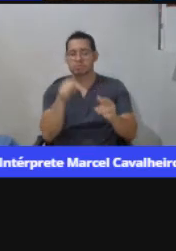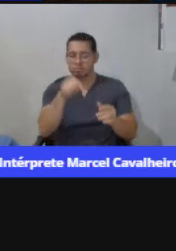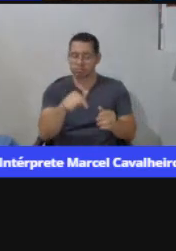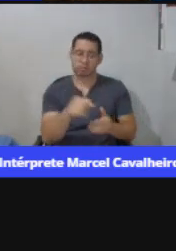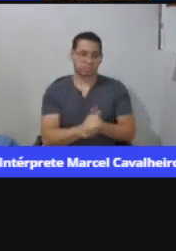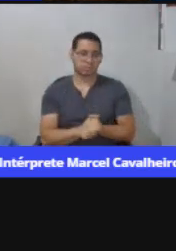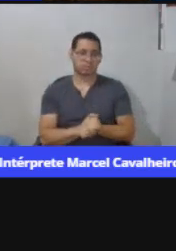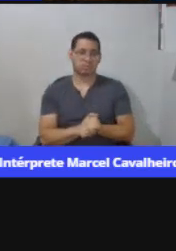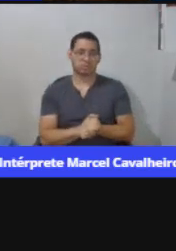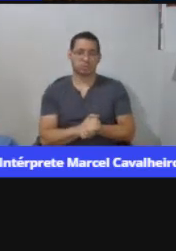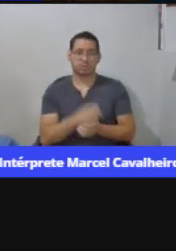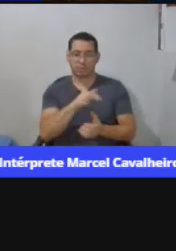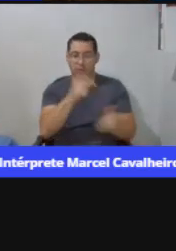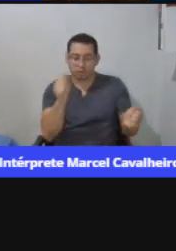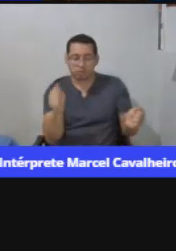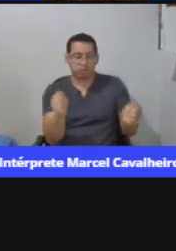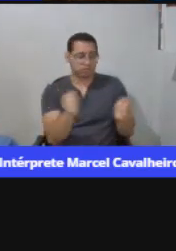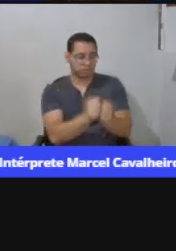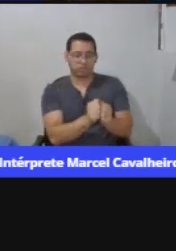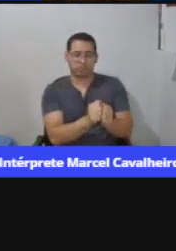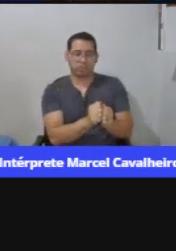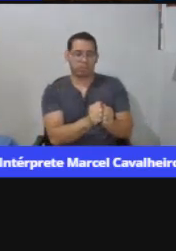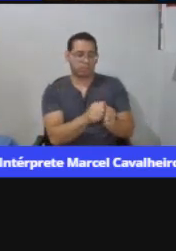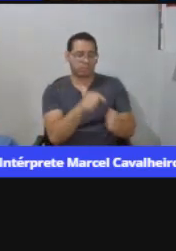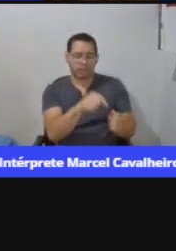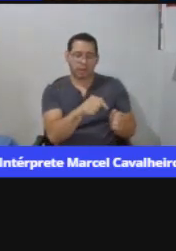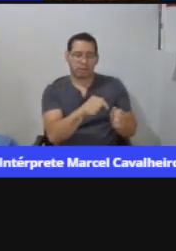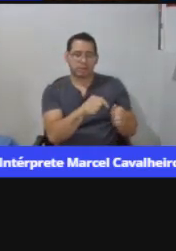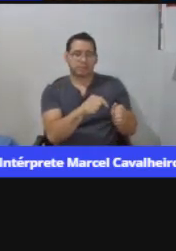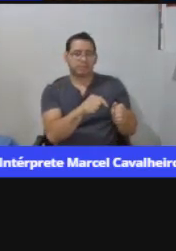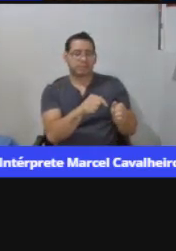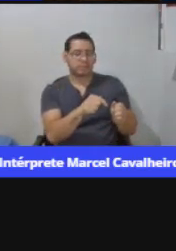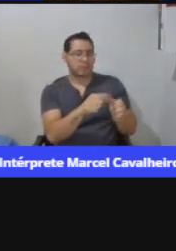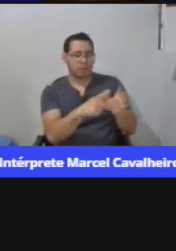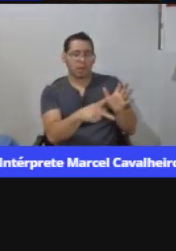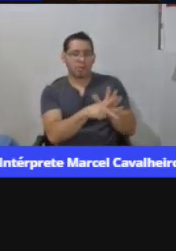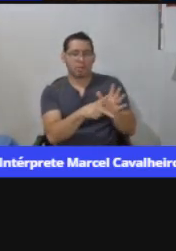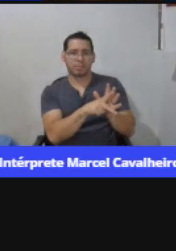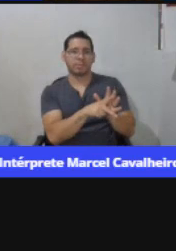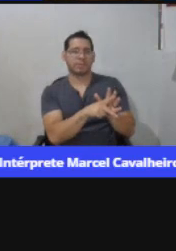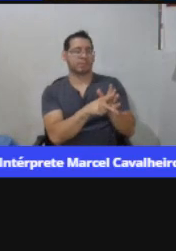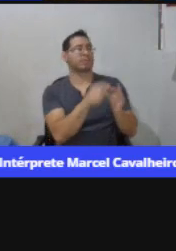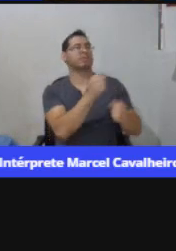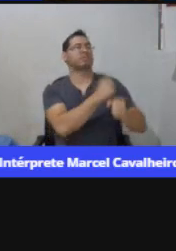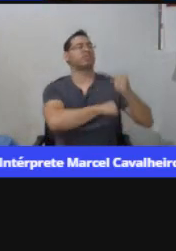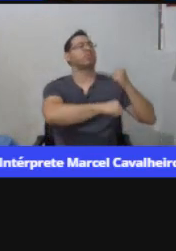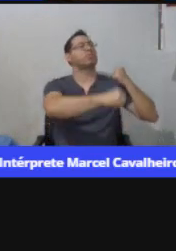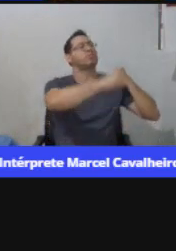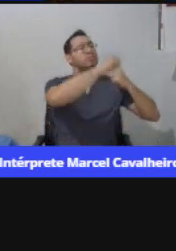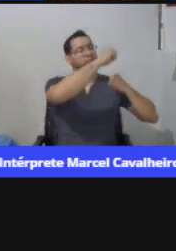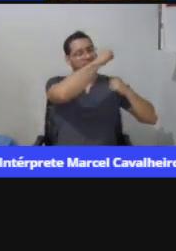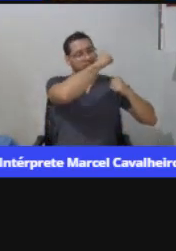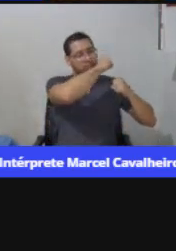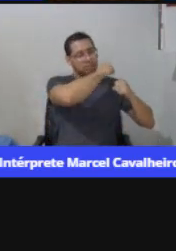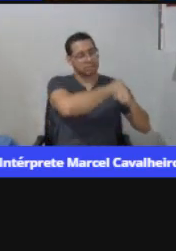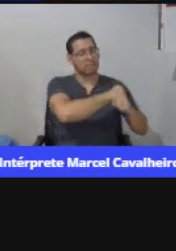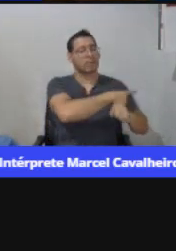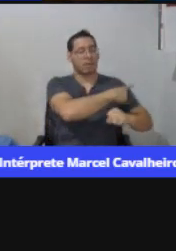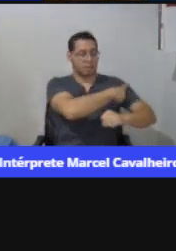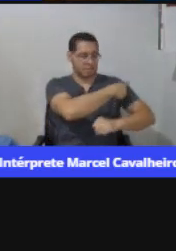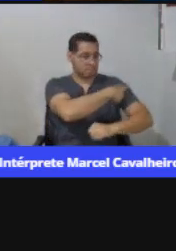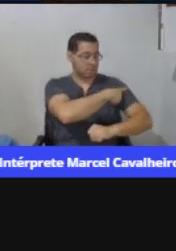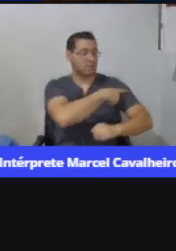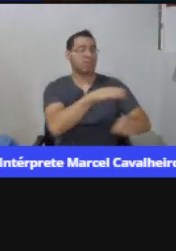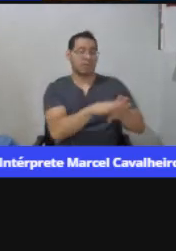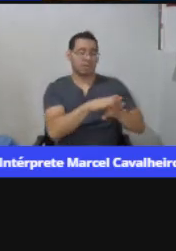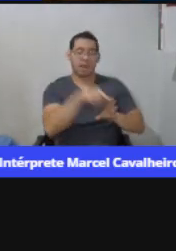caso, estão juntas tanto as noções e conceitos, que são das habilidades referentes ao primeiro ano,